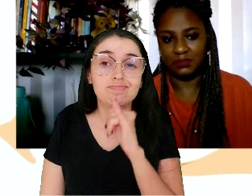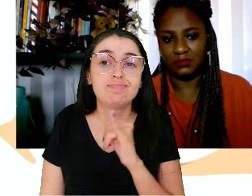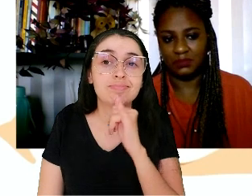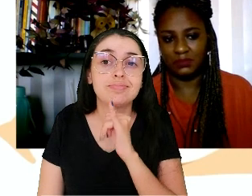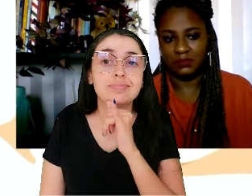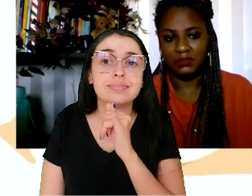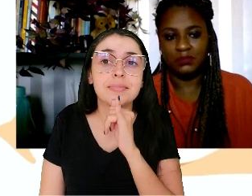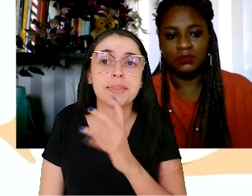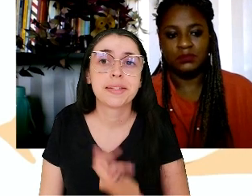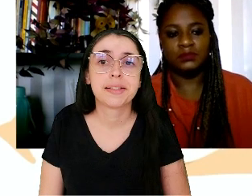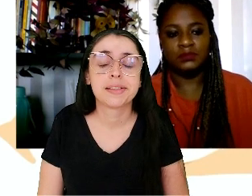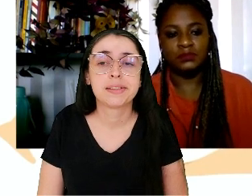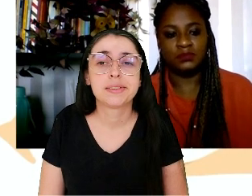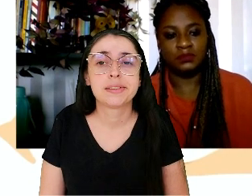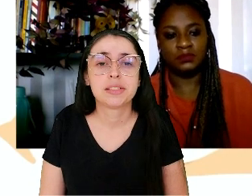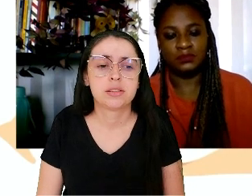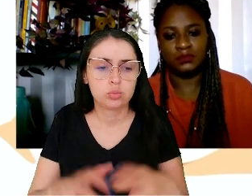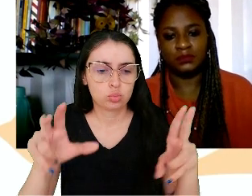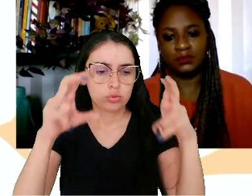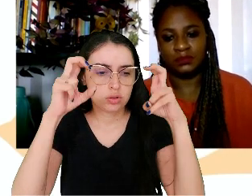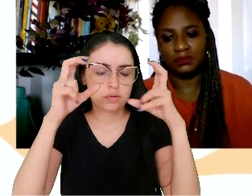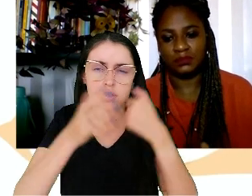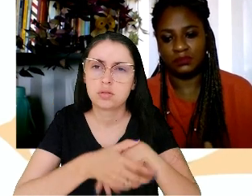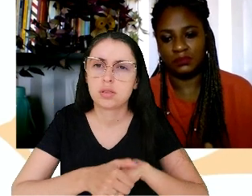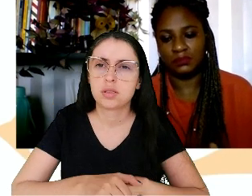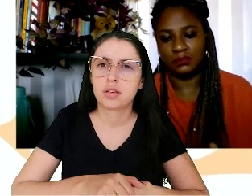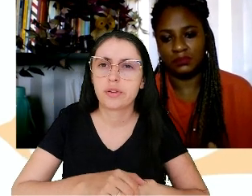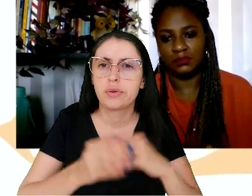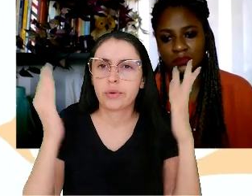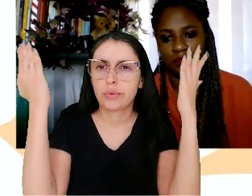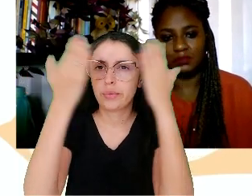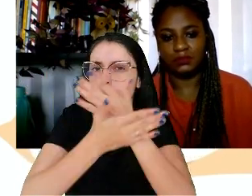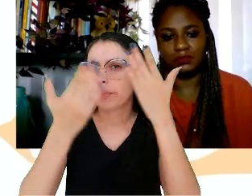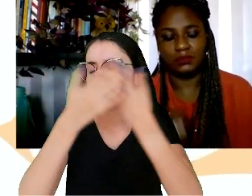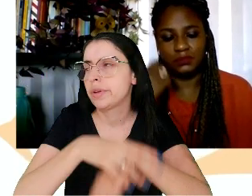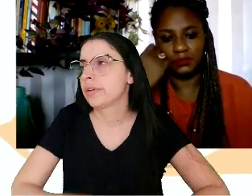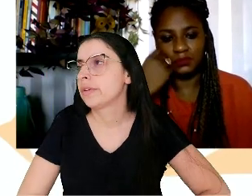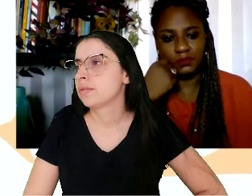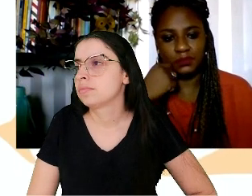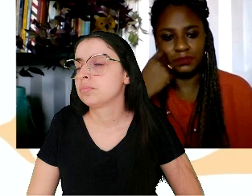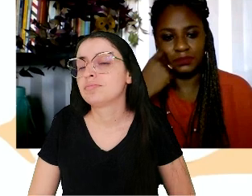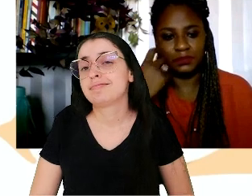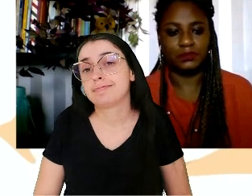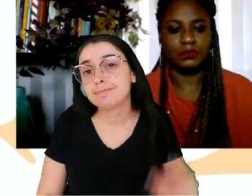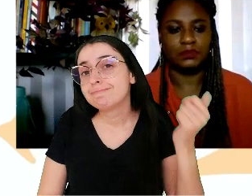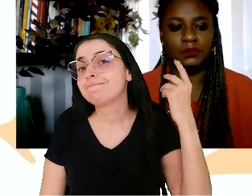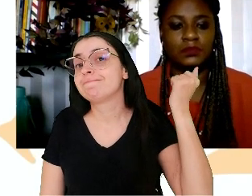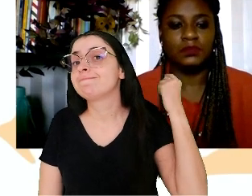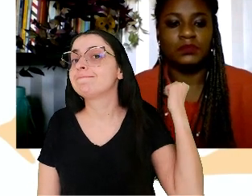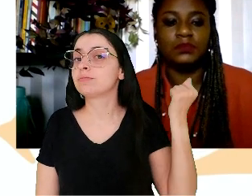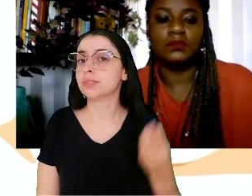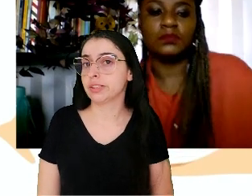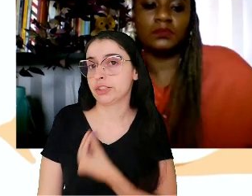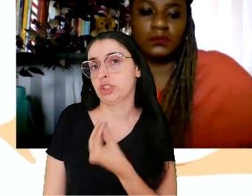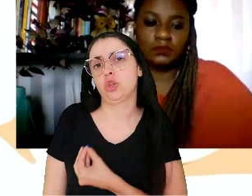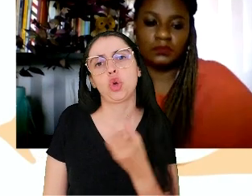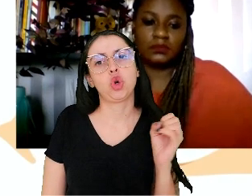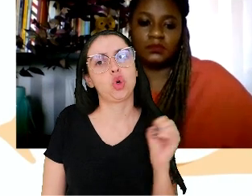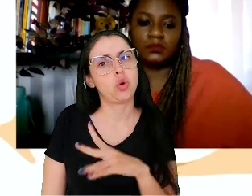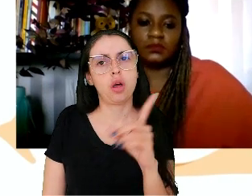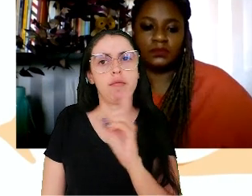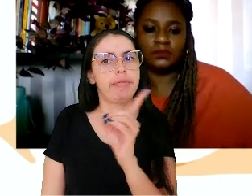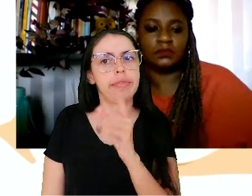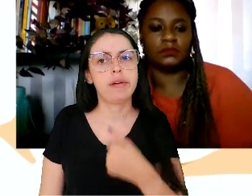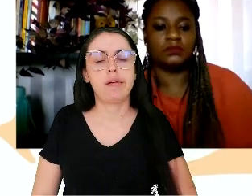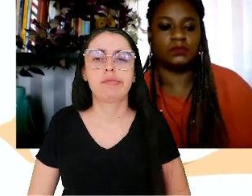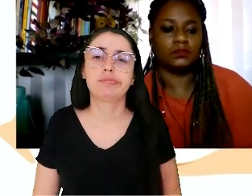exemplo dessa visão, desse lado invisível, que há muito tempo existe, não é novo,